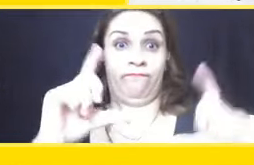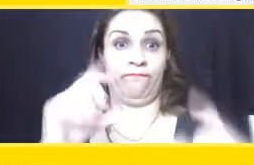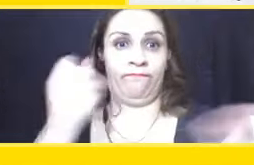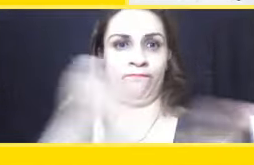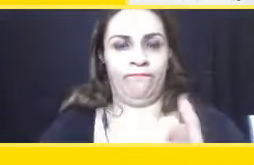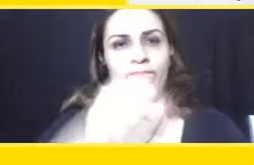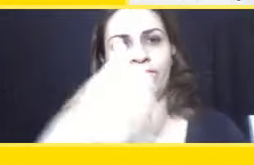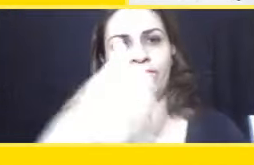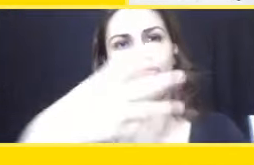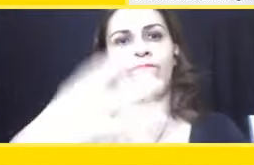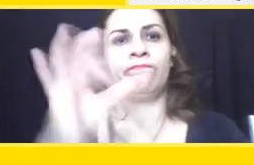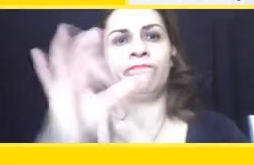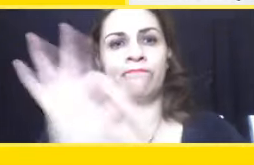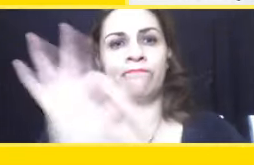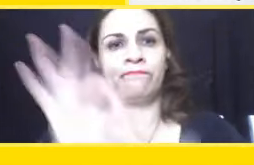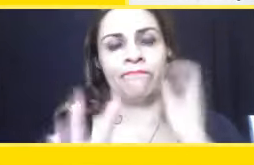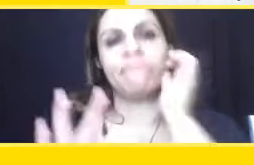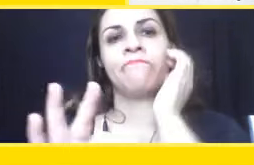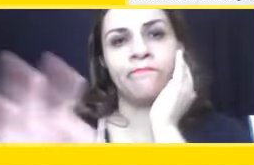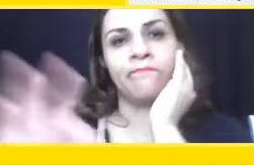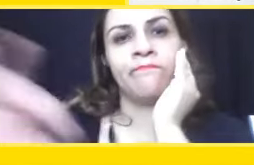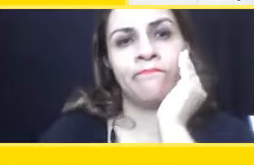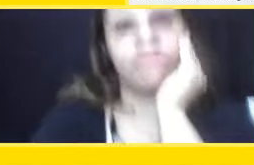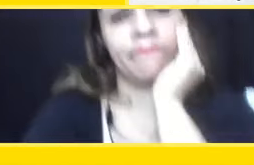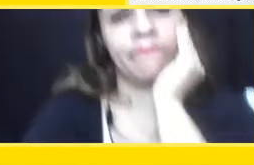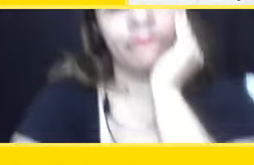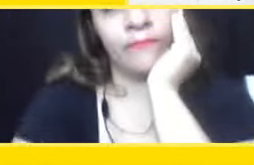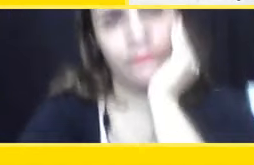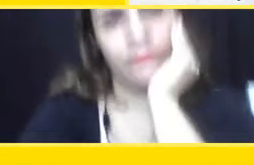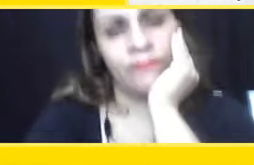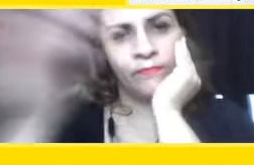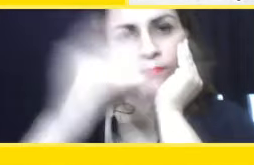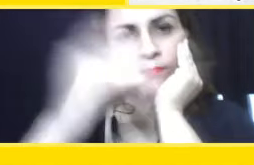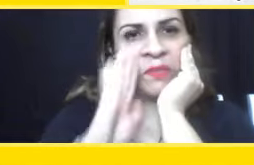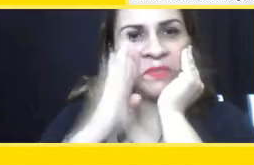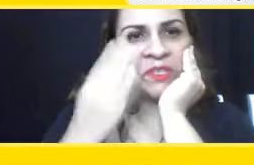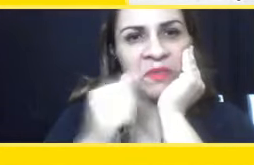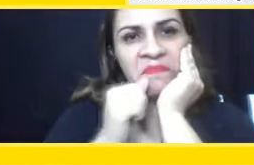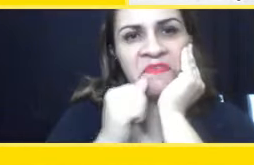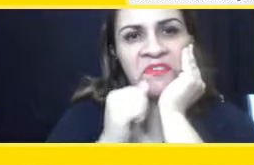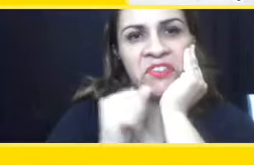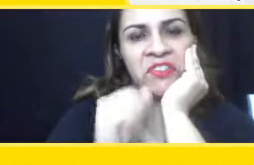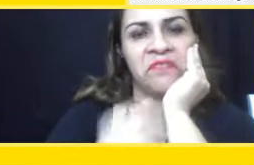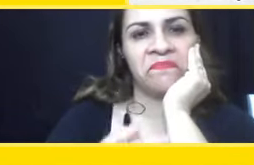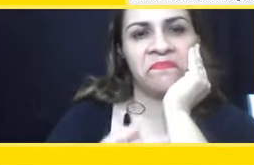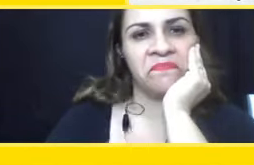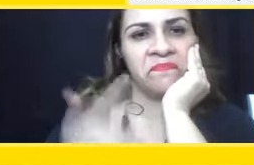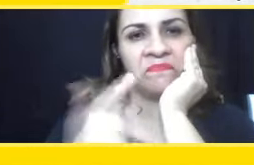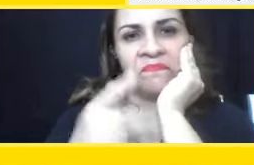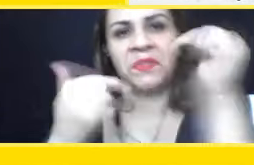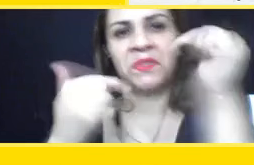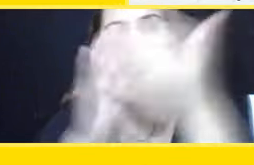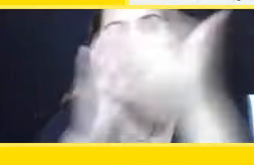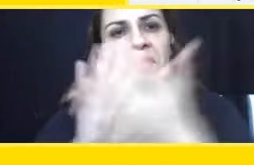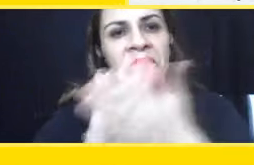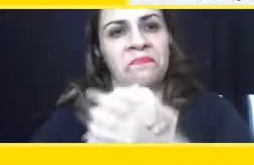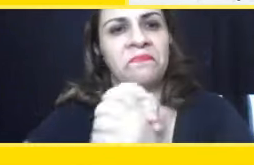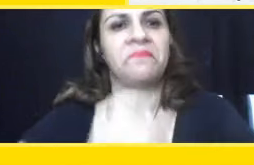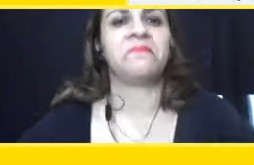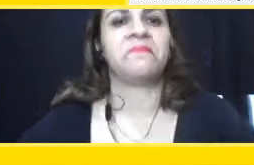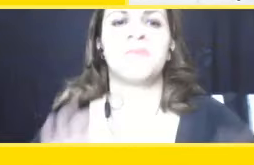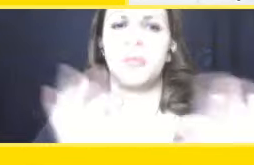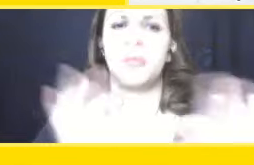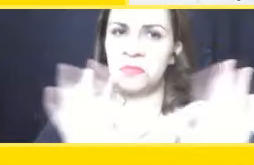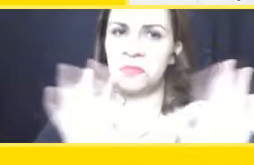e quem. ser. Infelizmente, vai ser principalmente para os inativos. Isso aí que não tinha, né? Então, Afetado. o pessoal tem que se